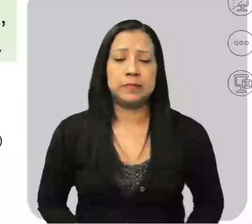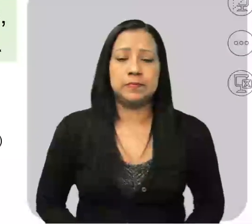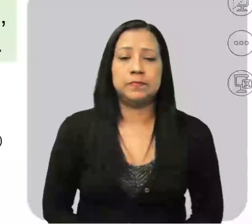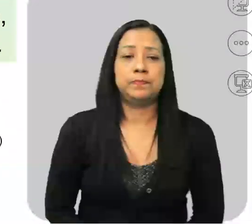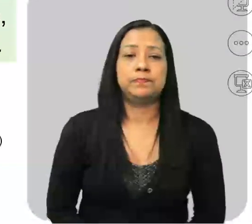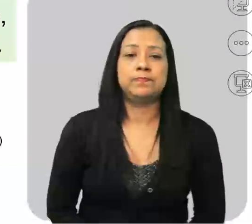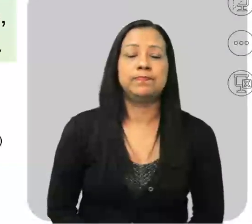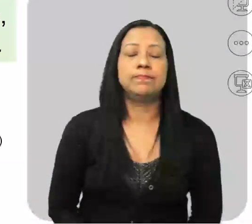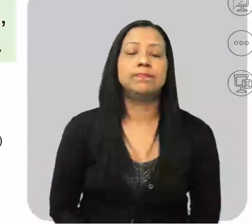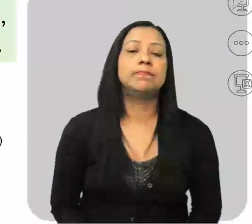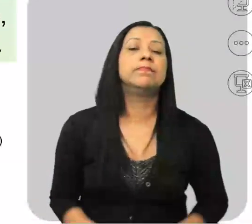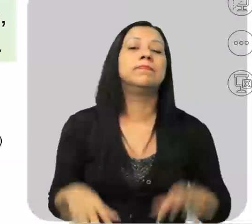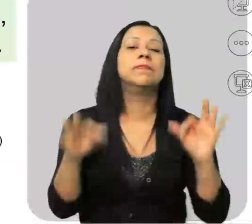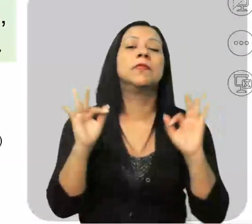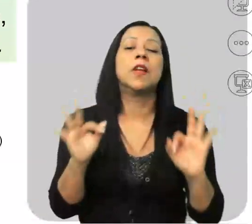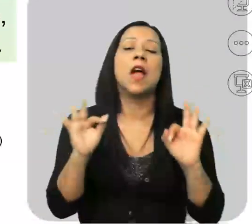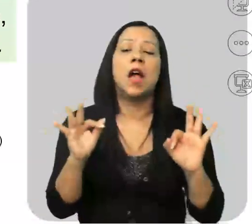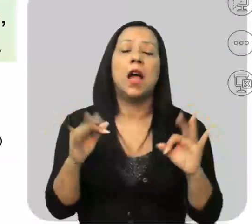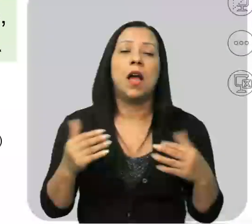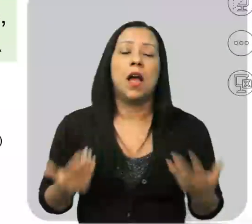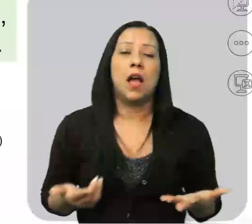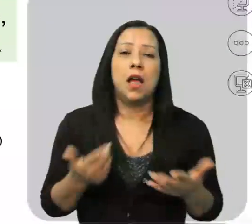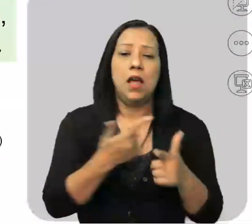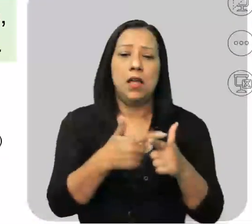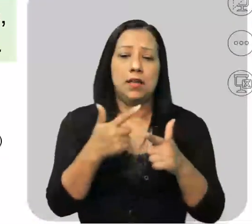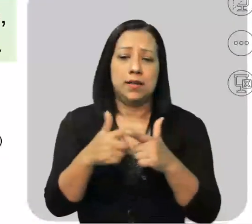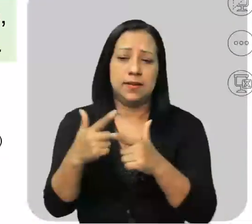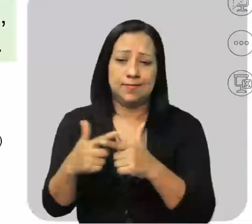beleza? Vamos lá no quadro.